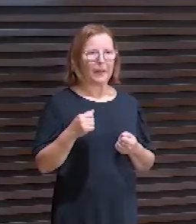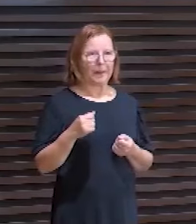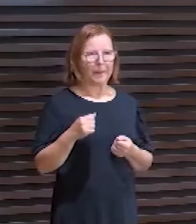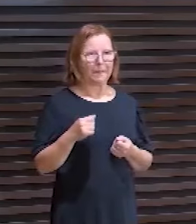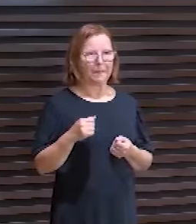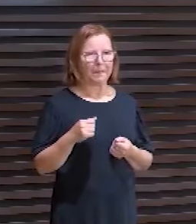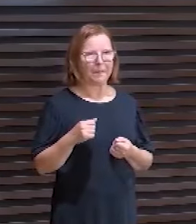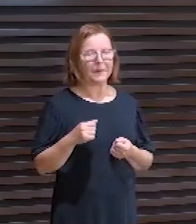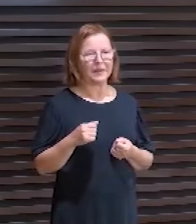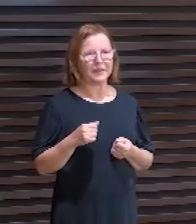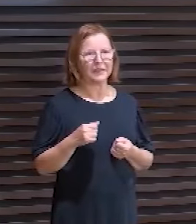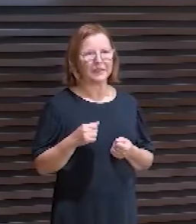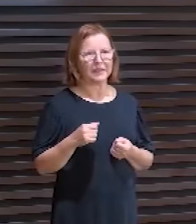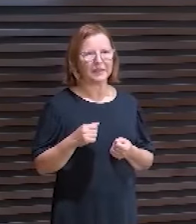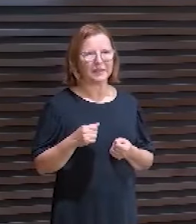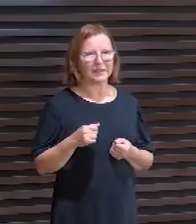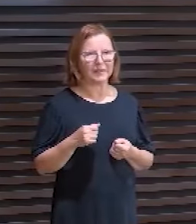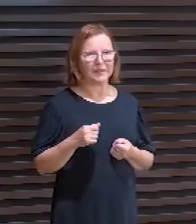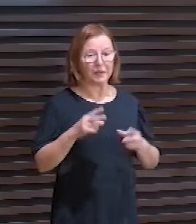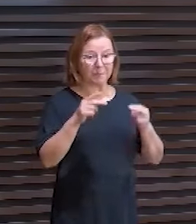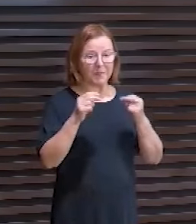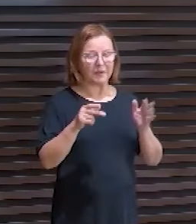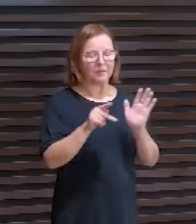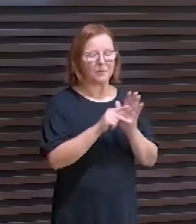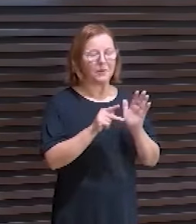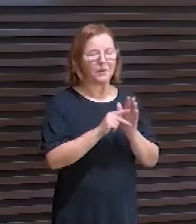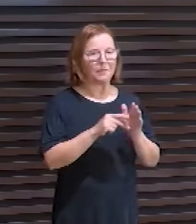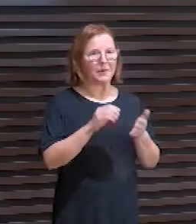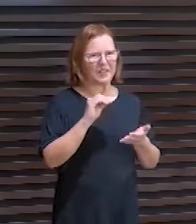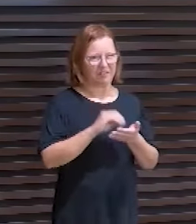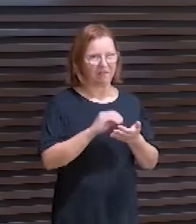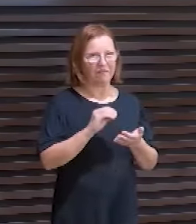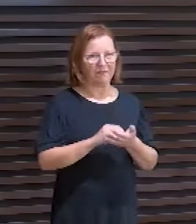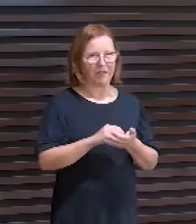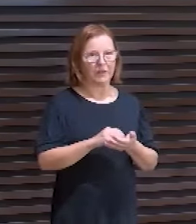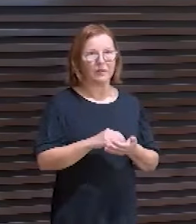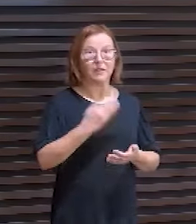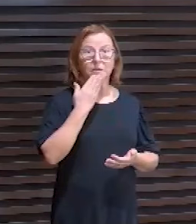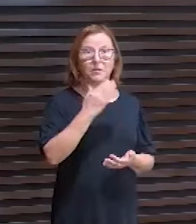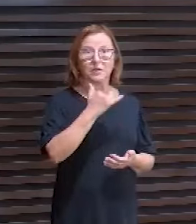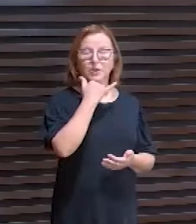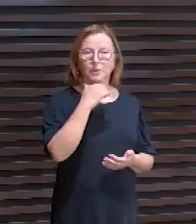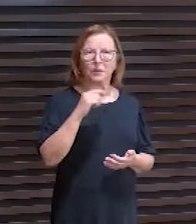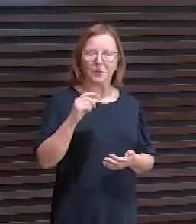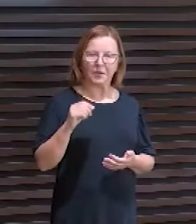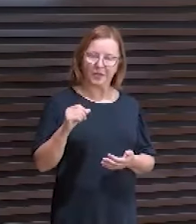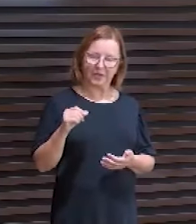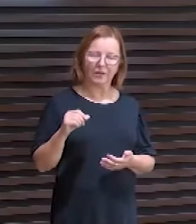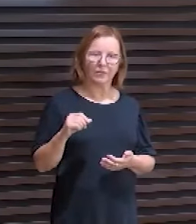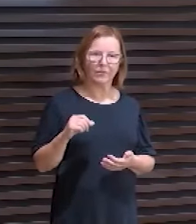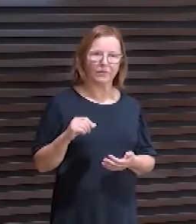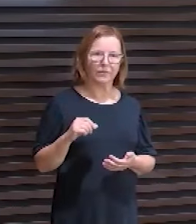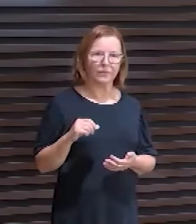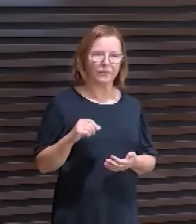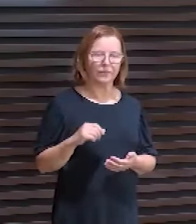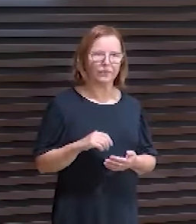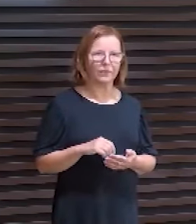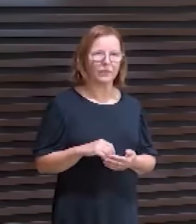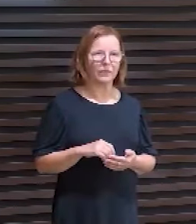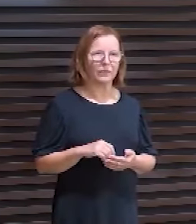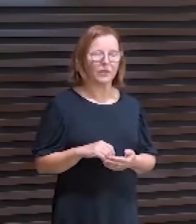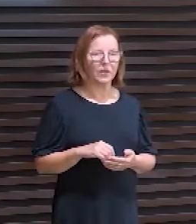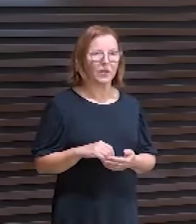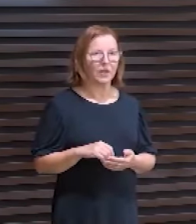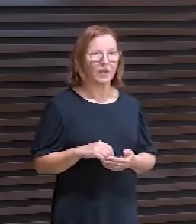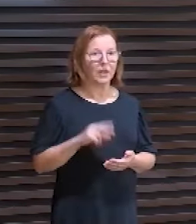perdão assim como perdoar as deficiências do outro sempre investir e nunca desistir e ao